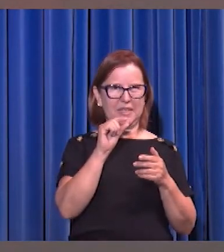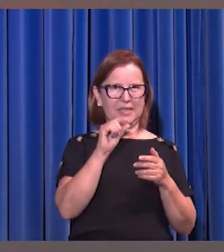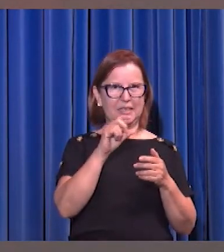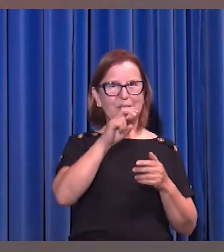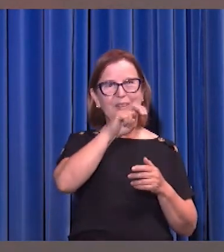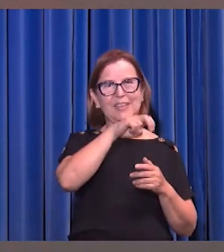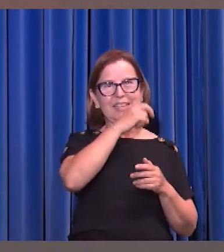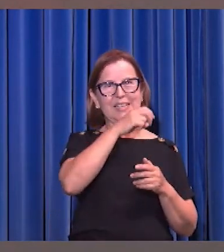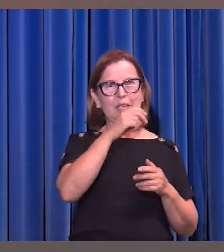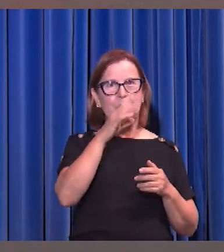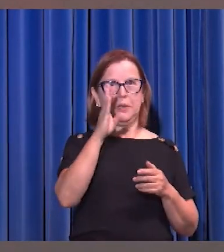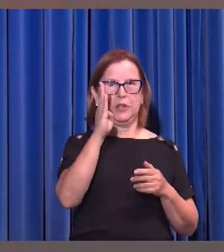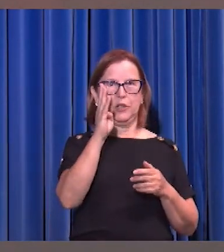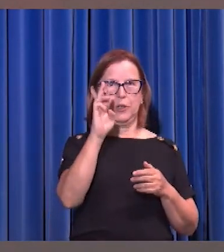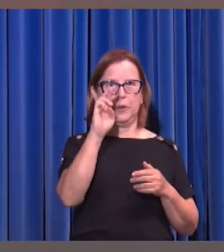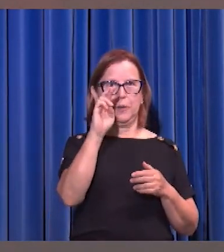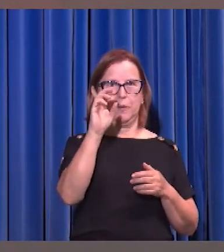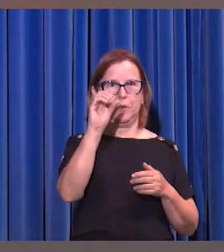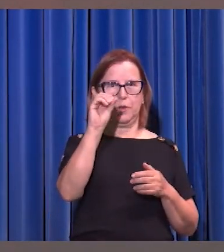brincadeira.